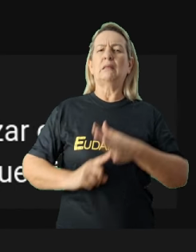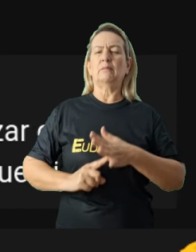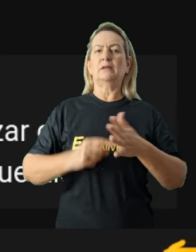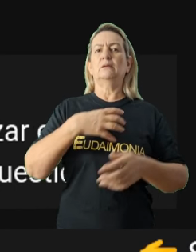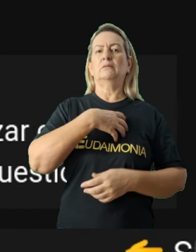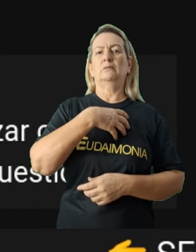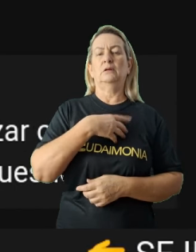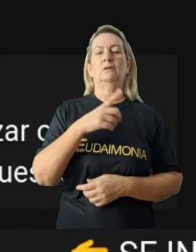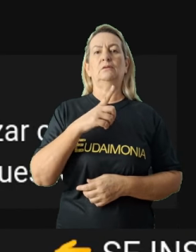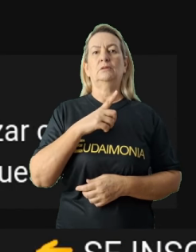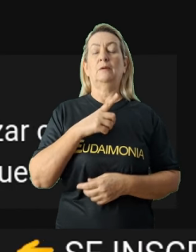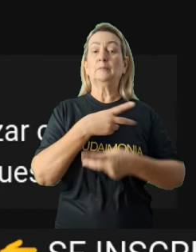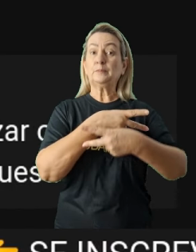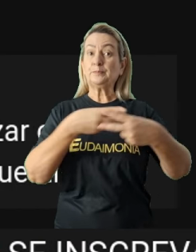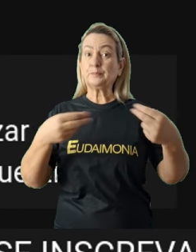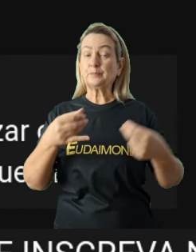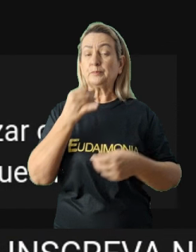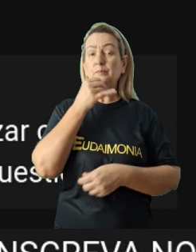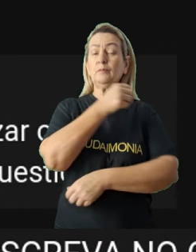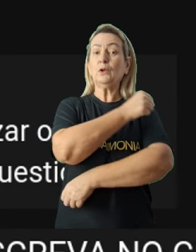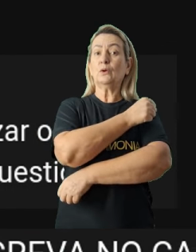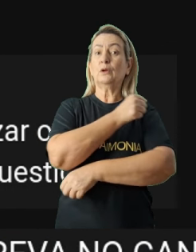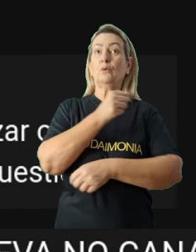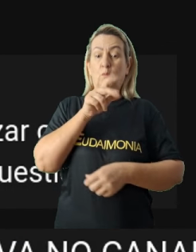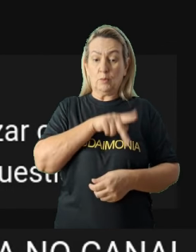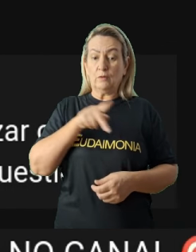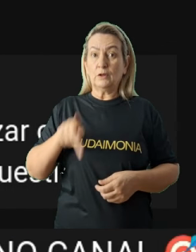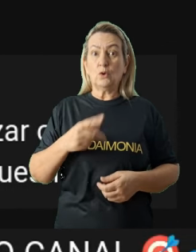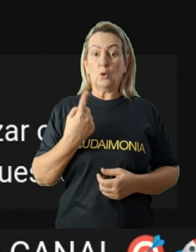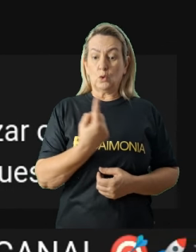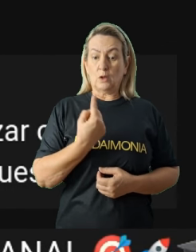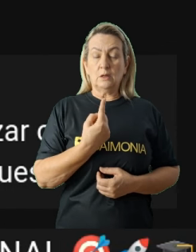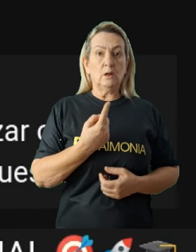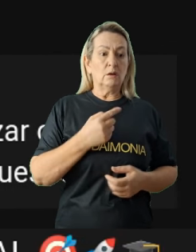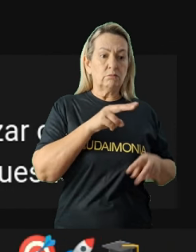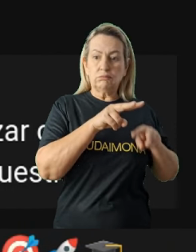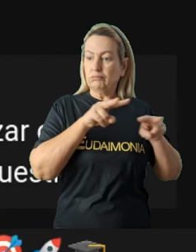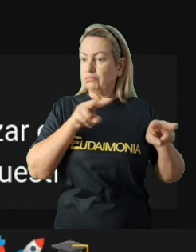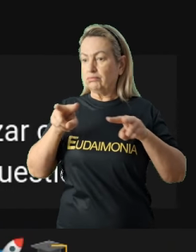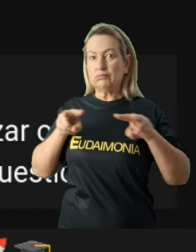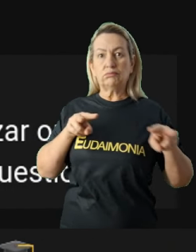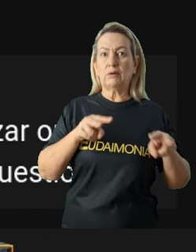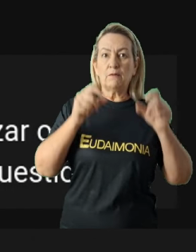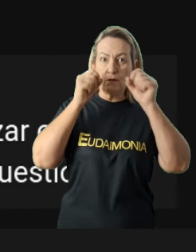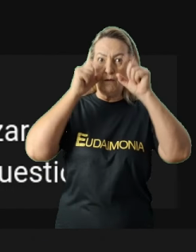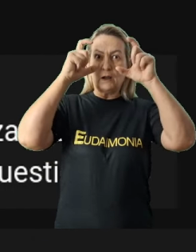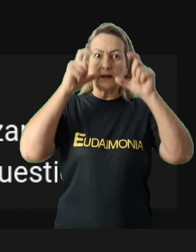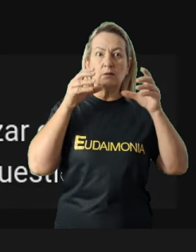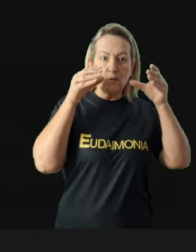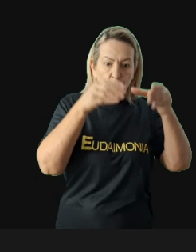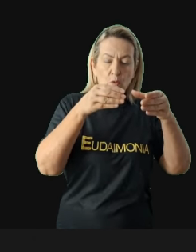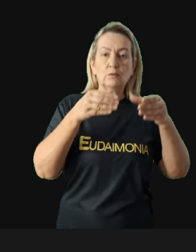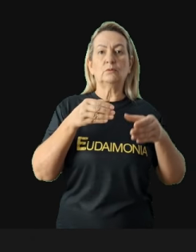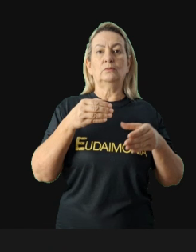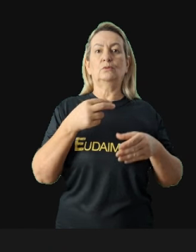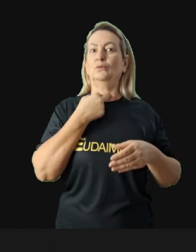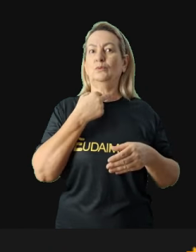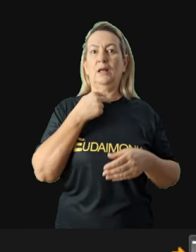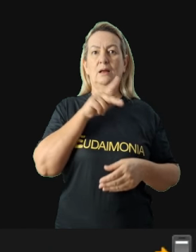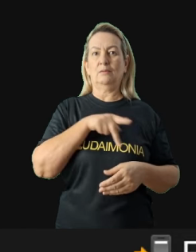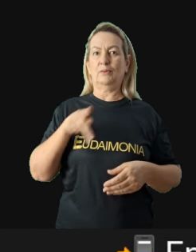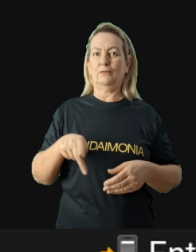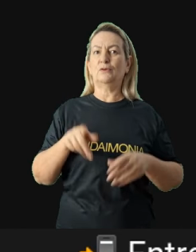tendência a um olhar mais depressivo. Então, coisas que o professor não consegue fazer como, né, a todo momento, ou com todo mundo,